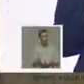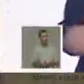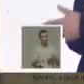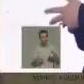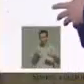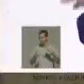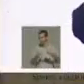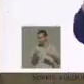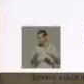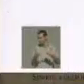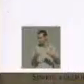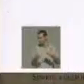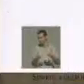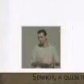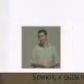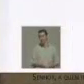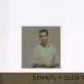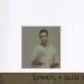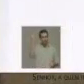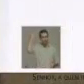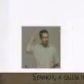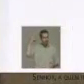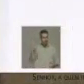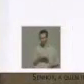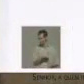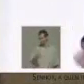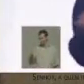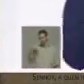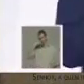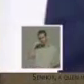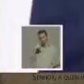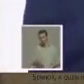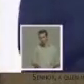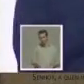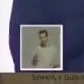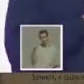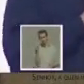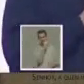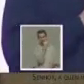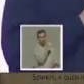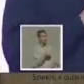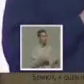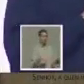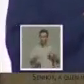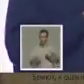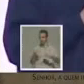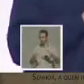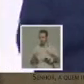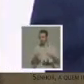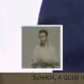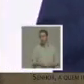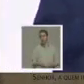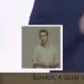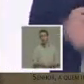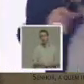Cada um tem a tecnologia que merece. Esse rapaz tinha tudo. Uma vida